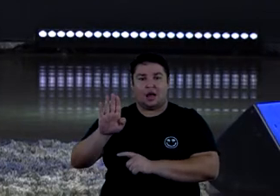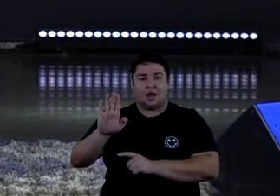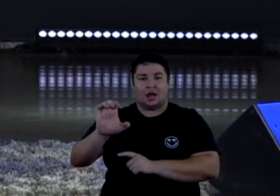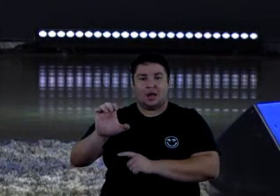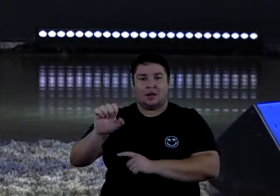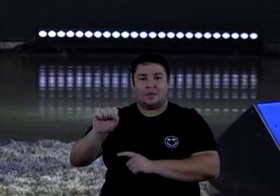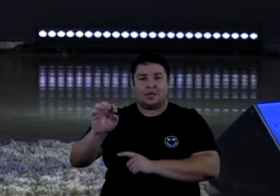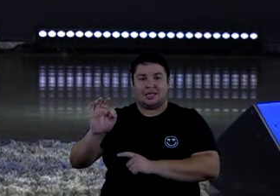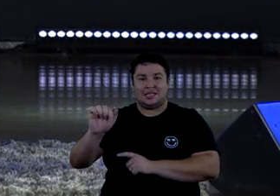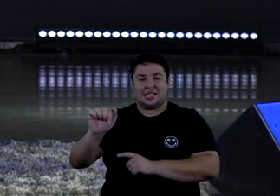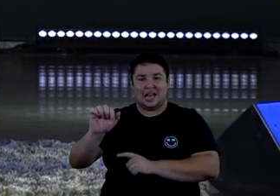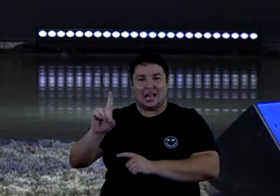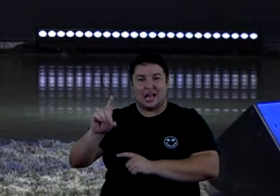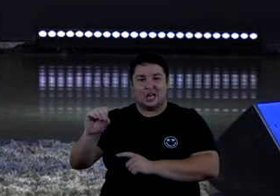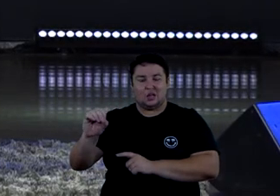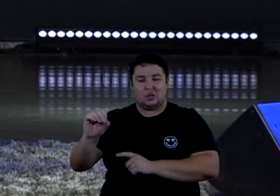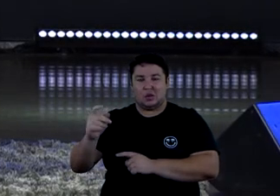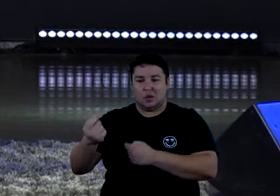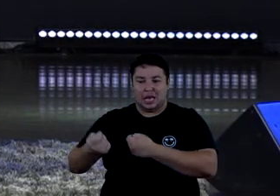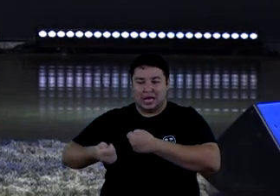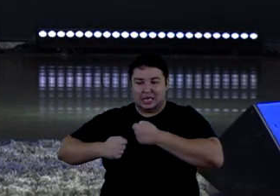é adestrado.